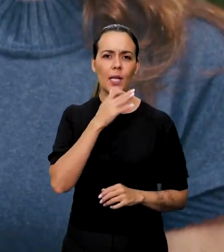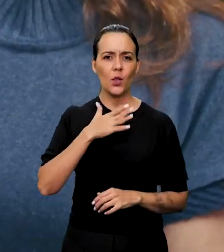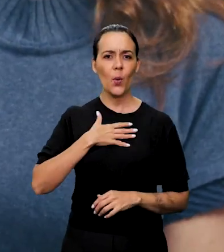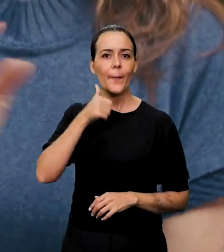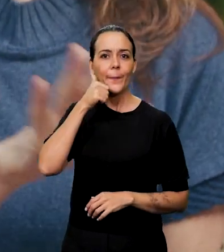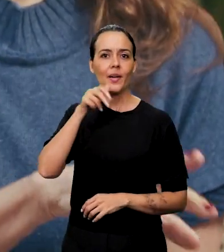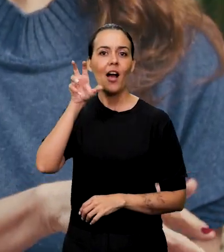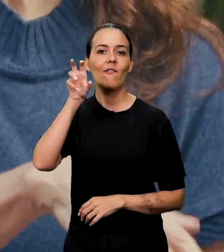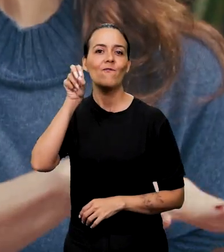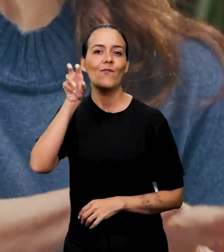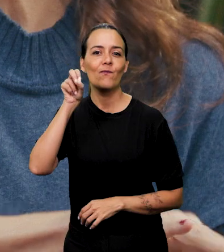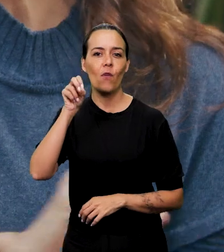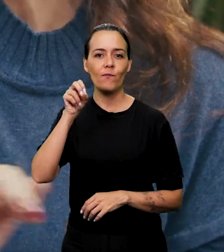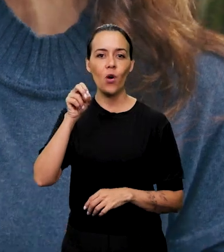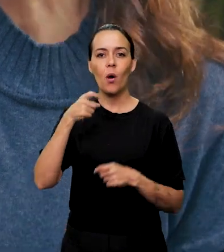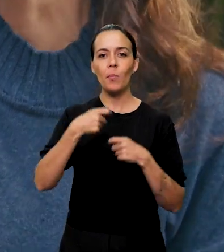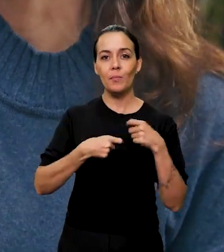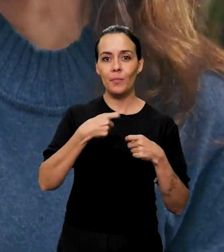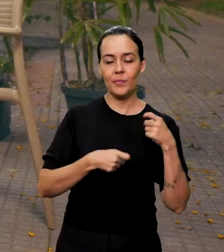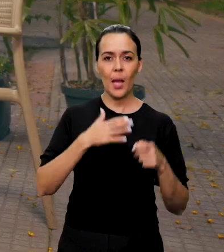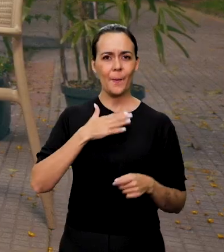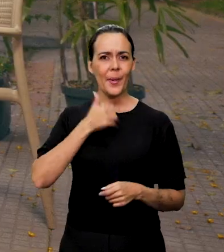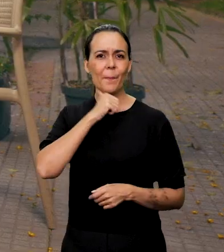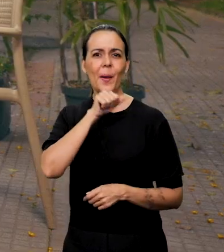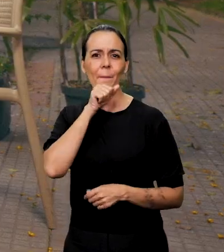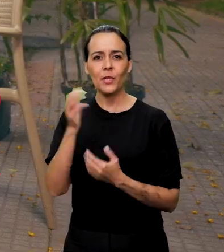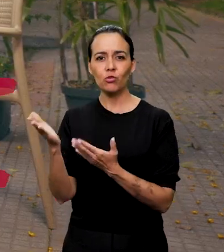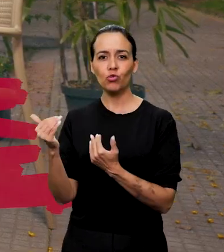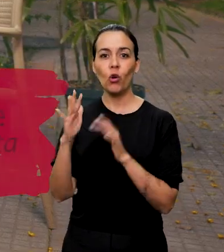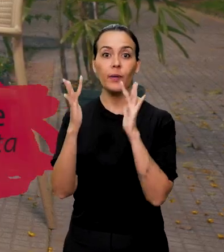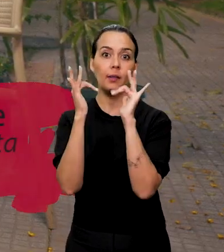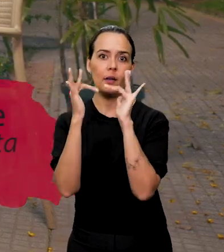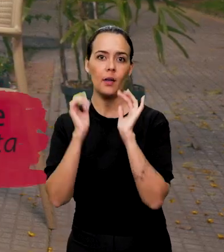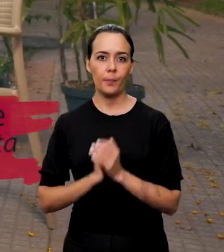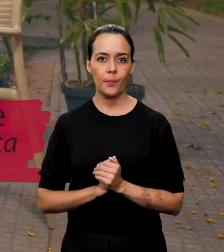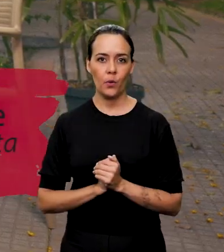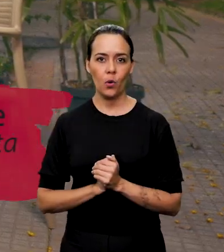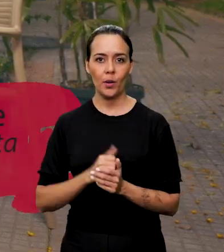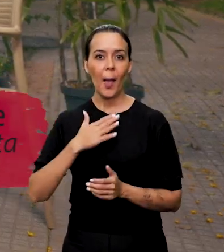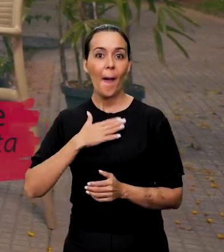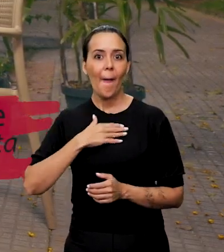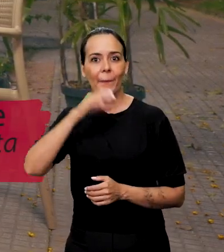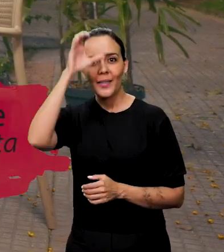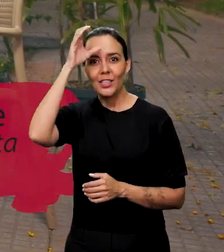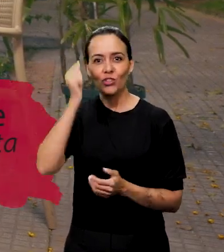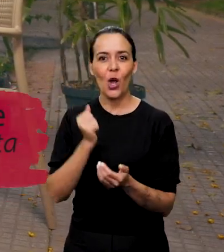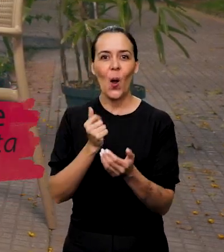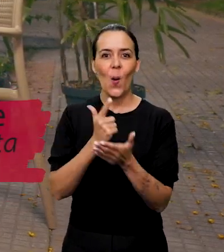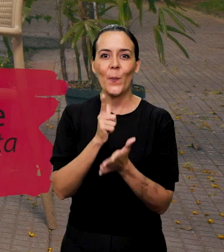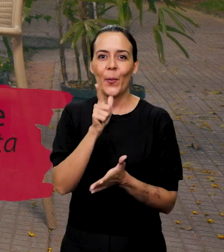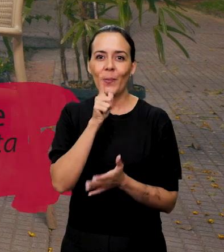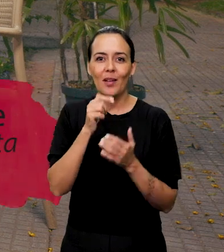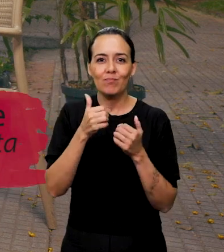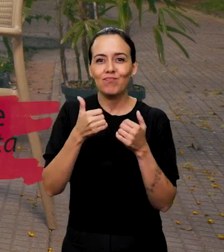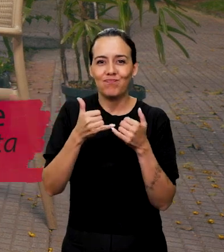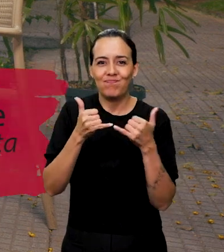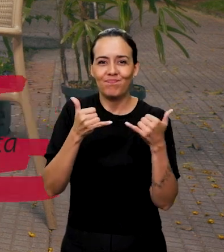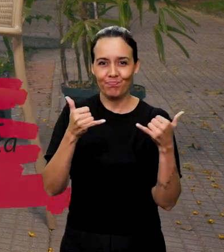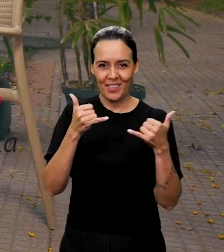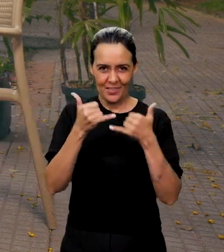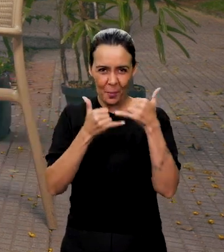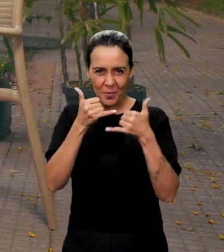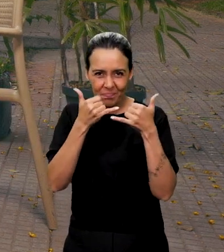transa. Minha mãe tem um namorado mais jovem. A minha tia comprou brinquedinhos eróticos e ela ficou com medo que de repente chegasse